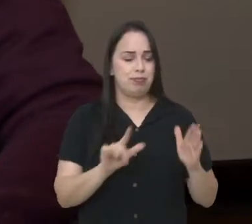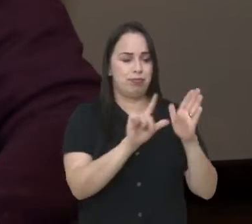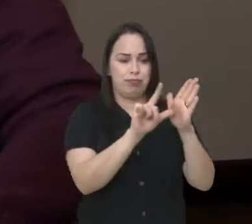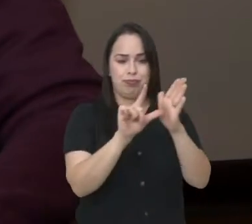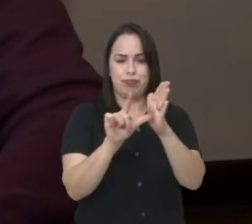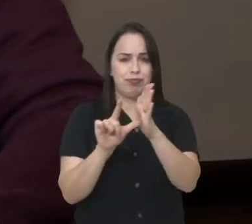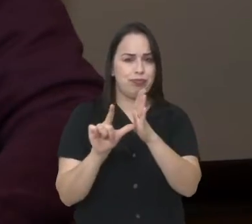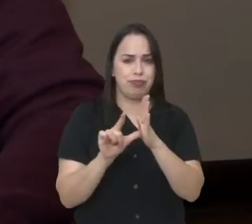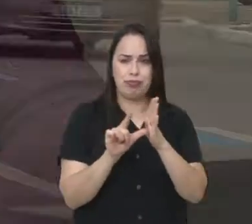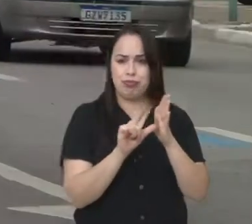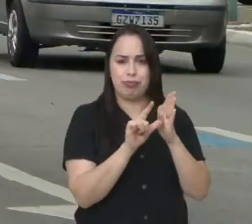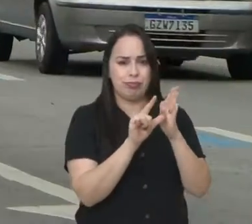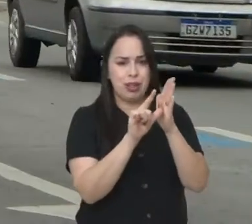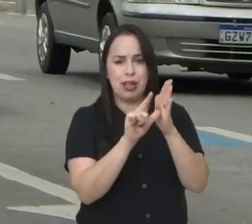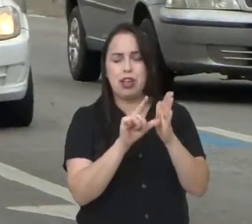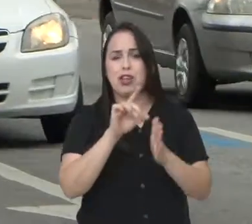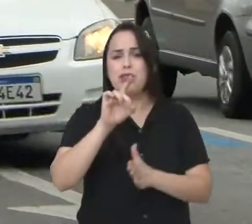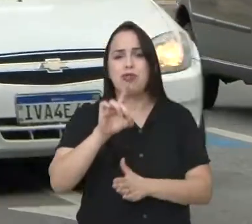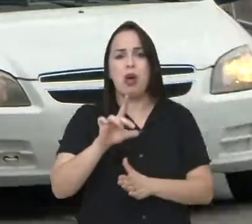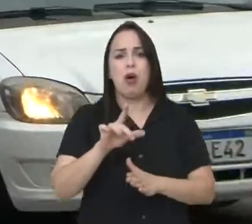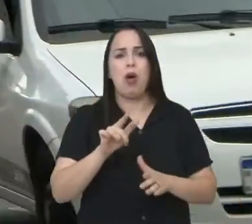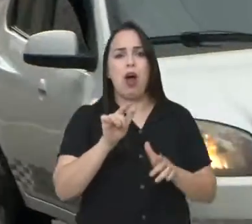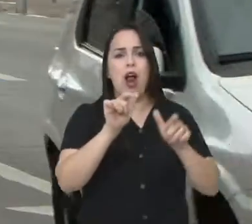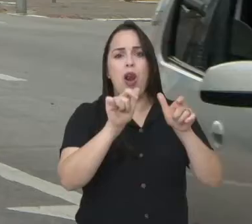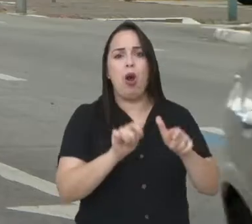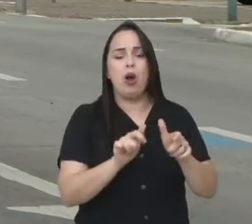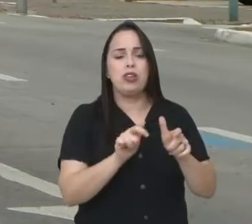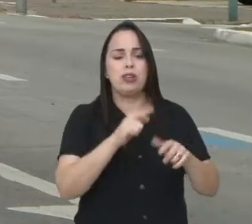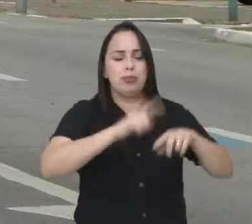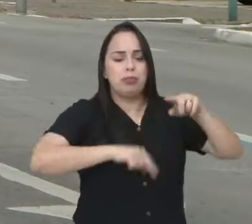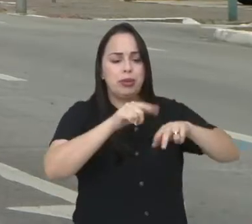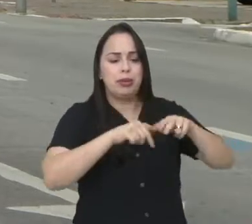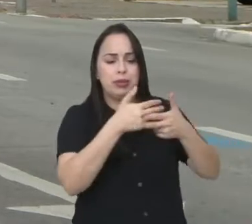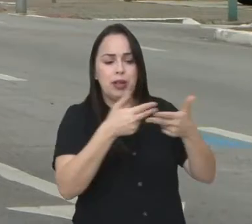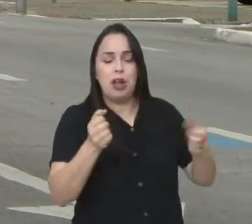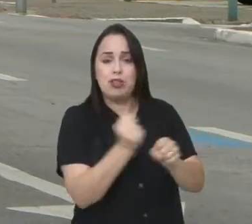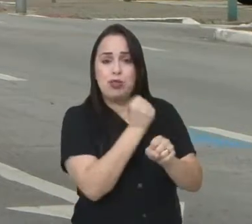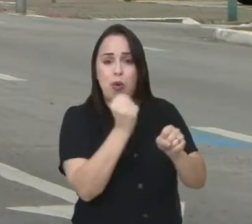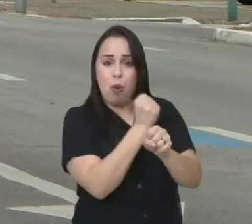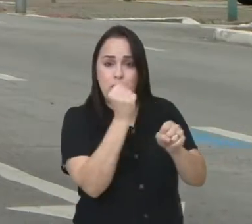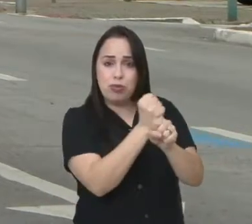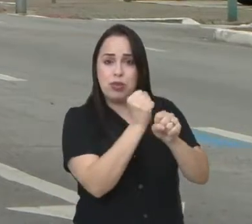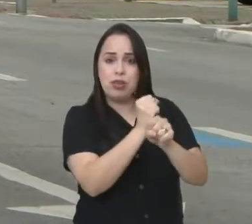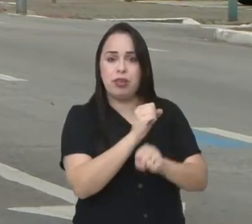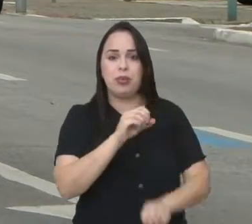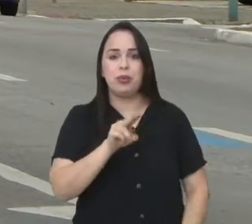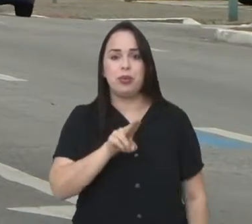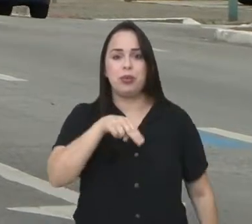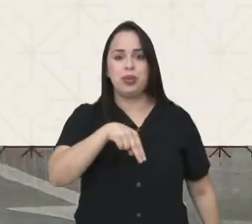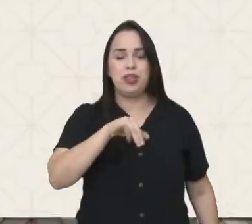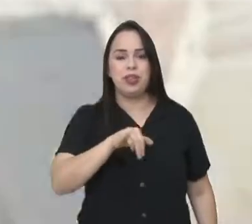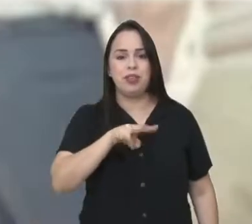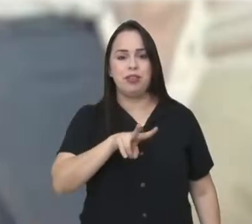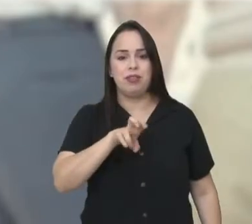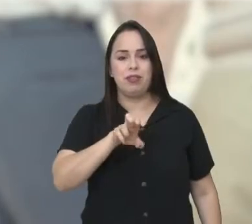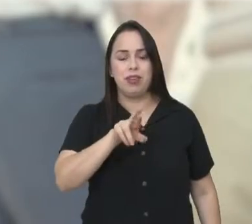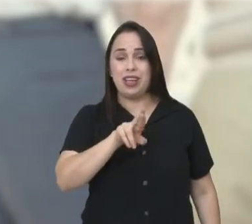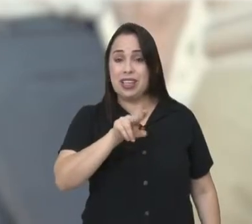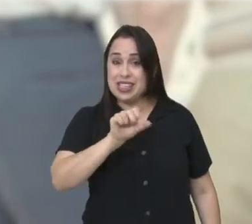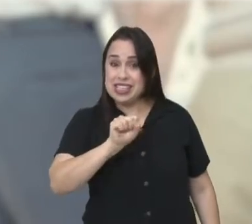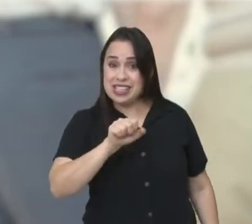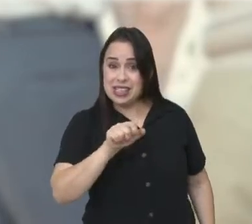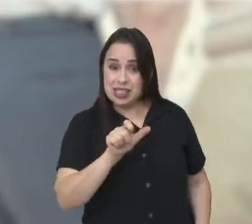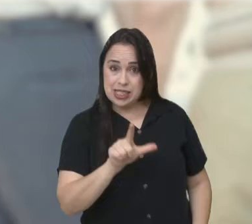foi o depósito Universal. Foi um depósito bem grande de material de construção. Depois, com o